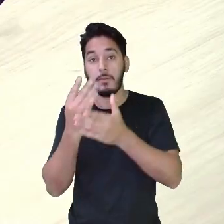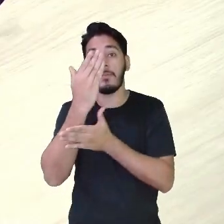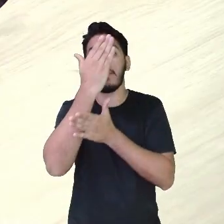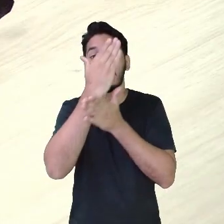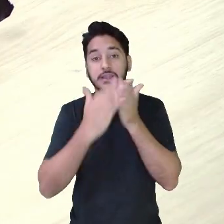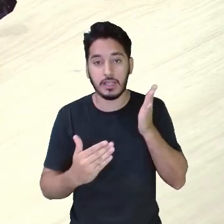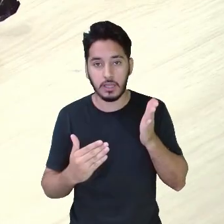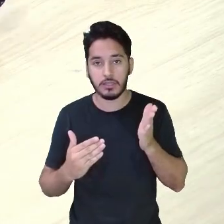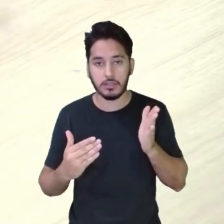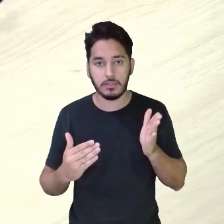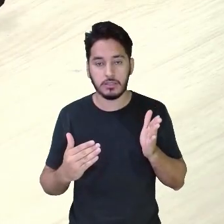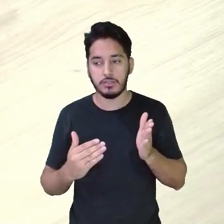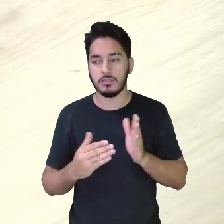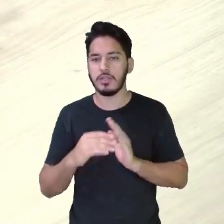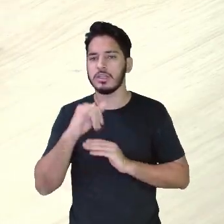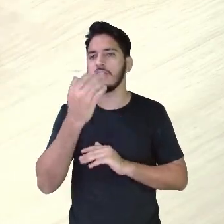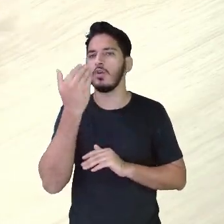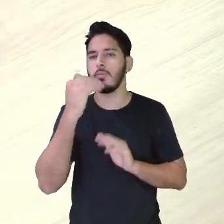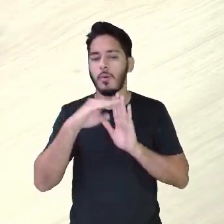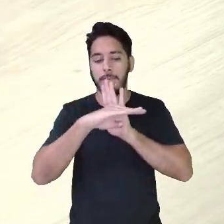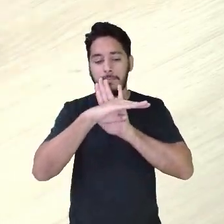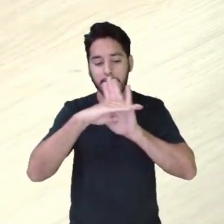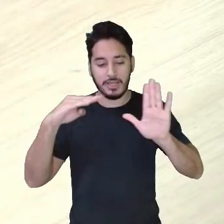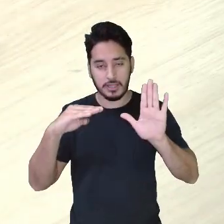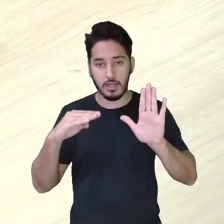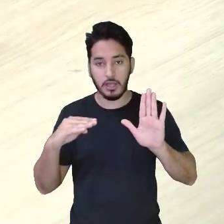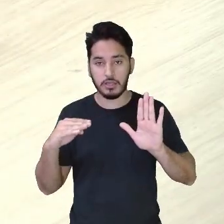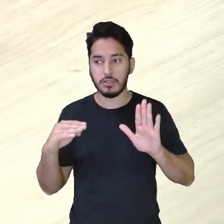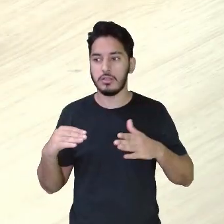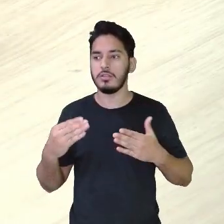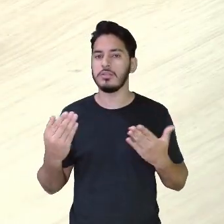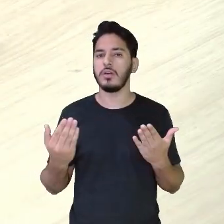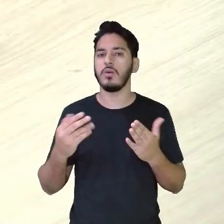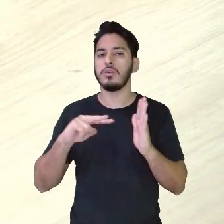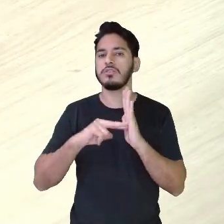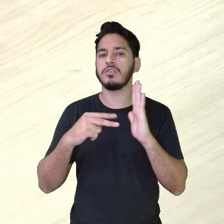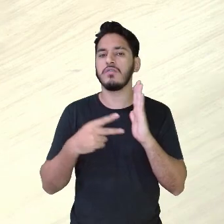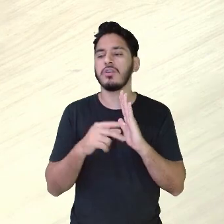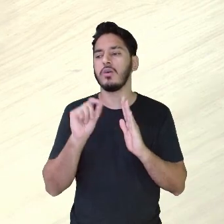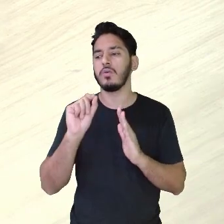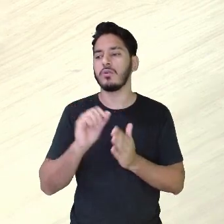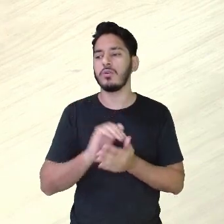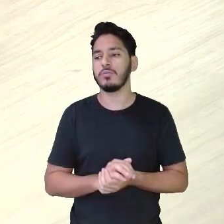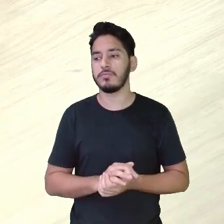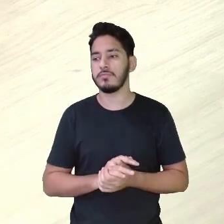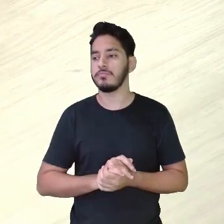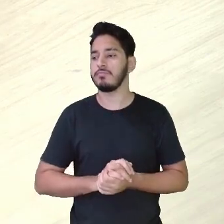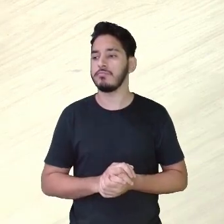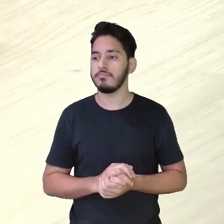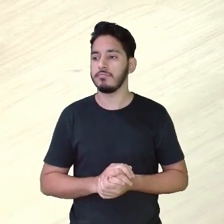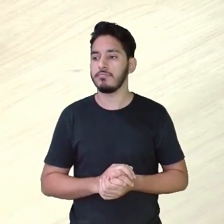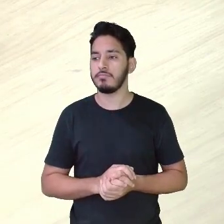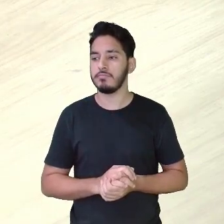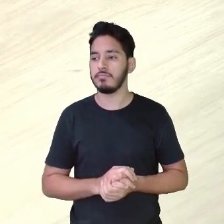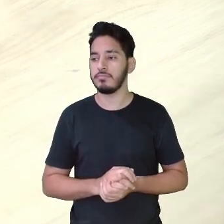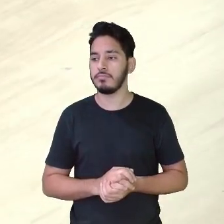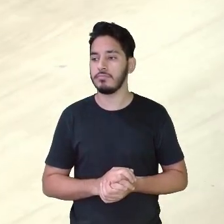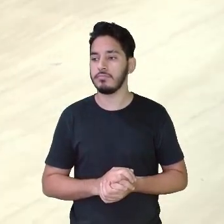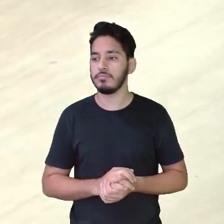metade. Então, se ele comeu metade, quinto ano, eu dividi,